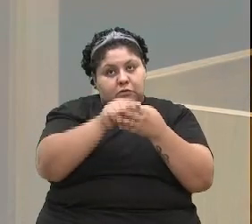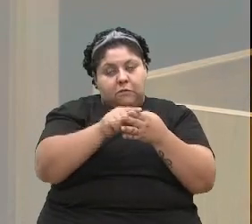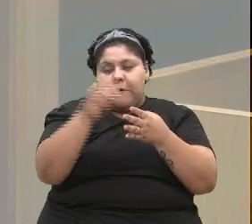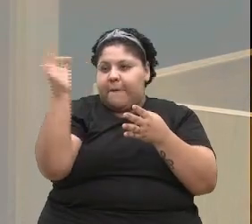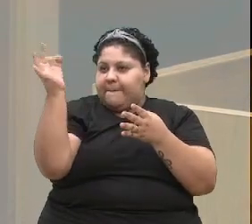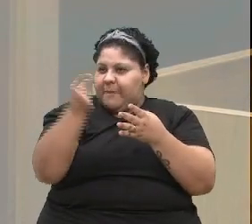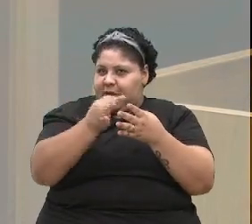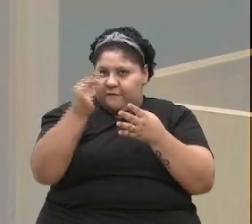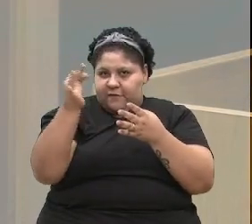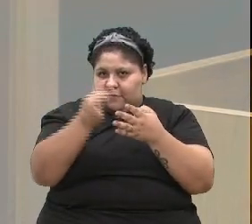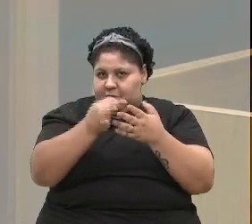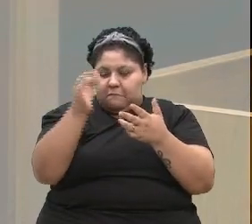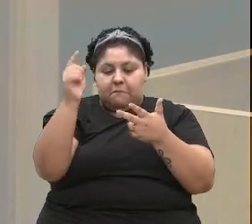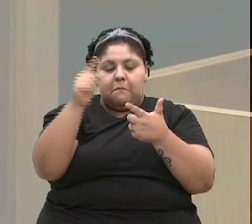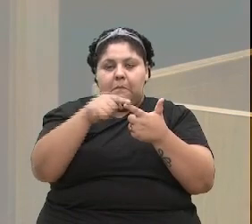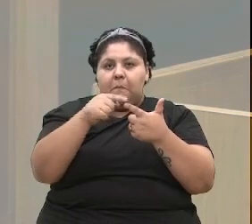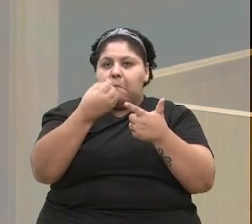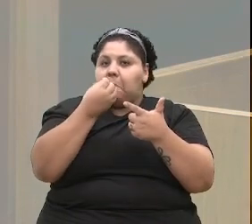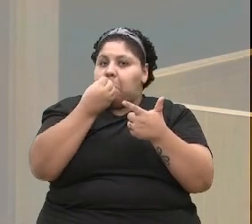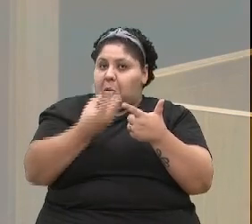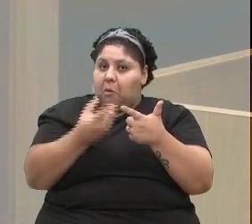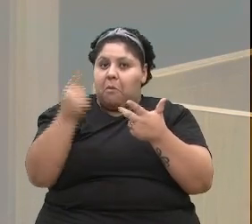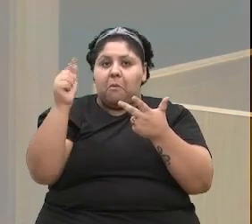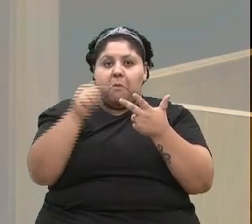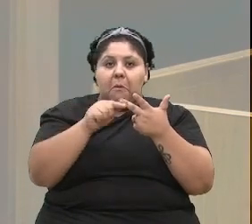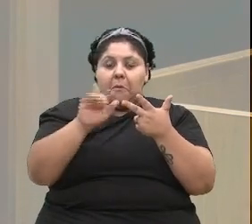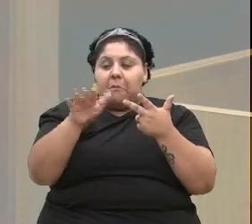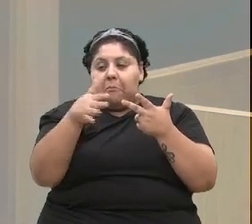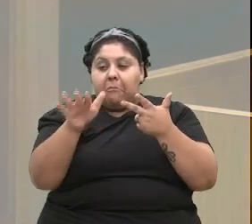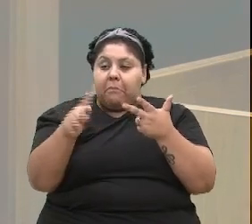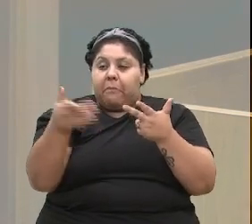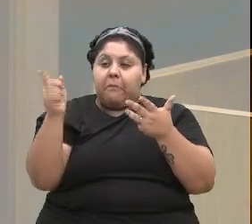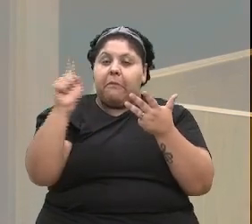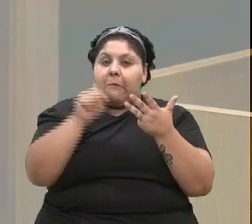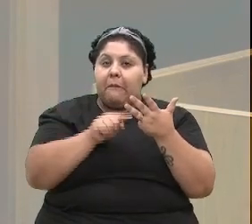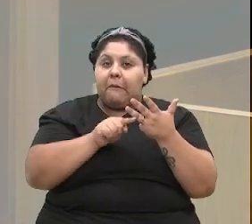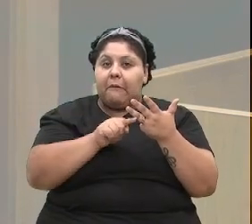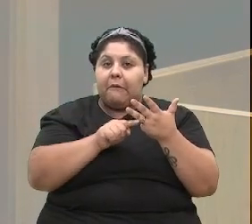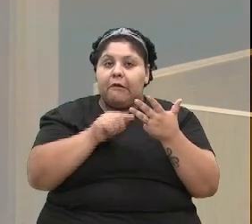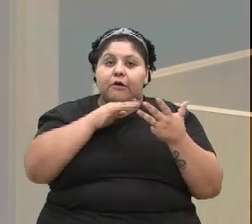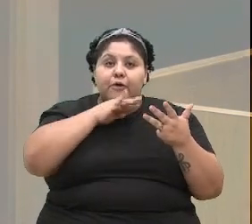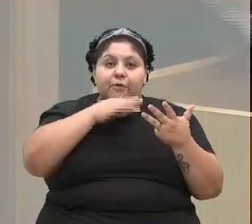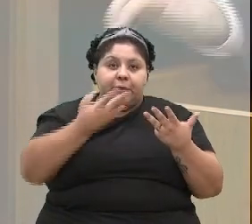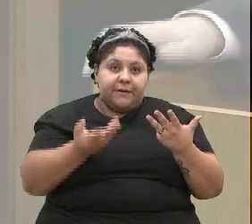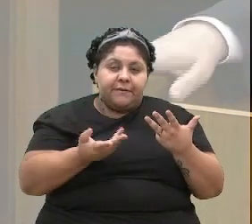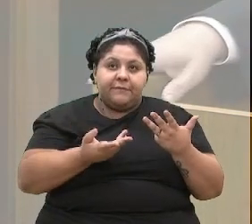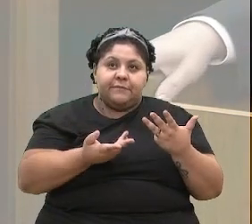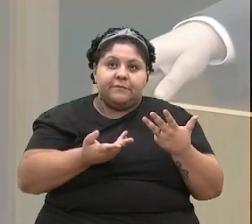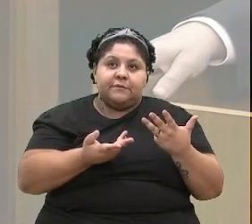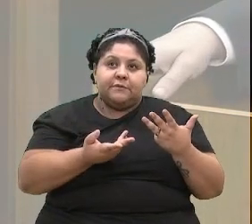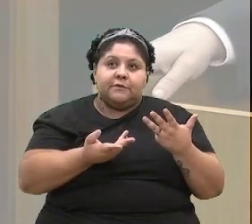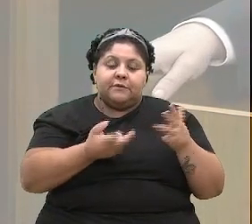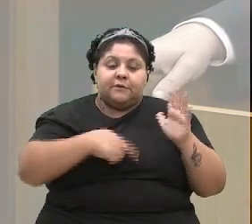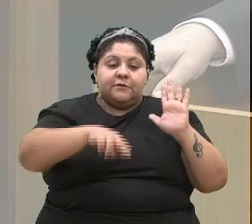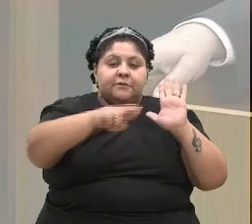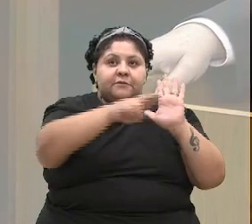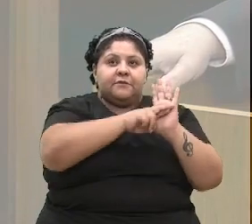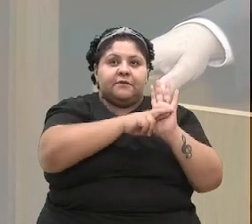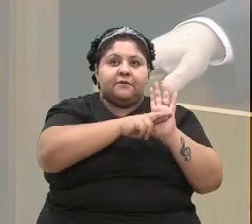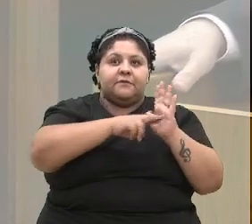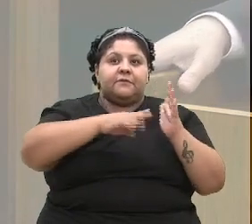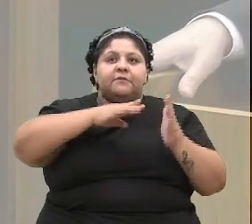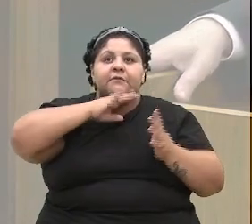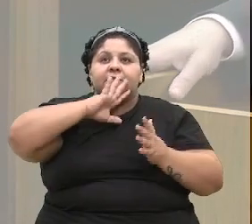maravilhosa, foi boa, foi razoável ou foi ruim. O resultado foi